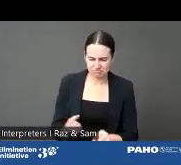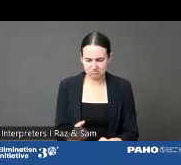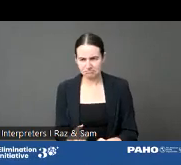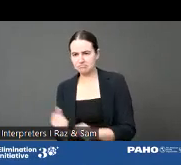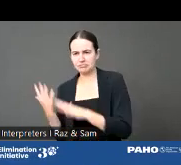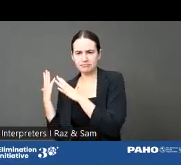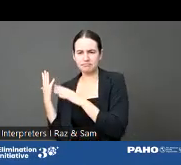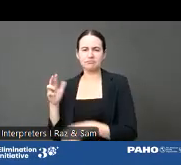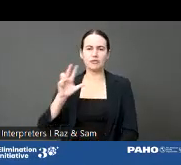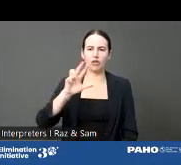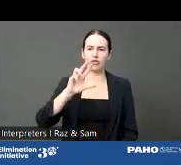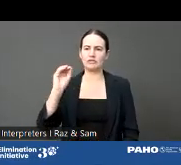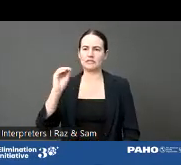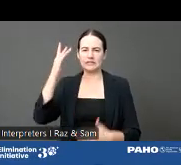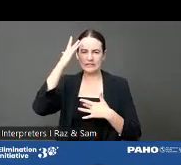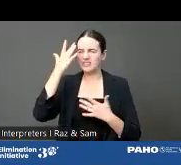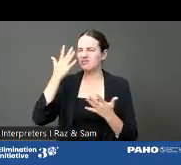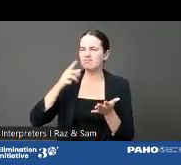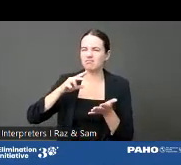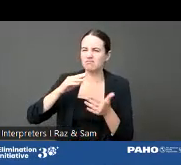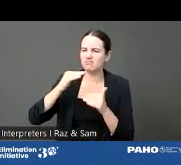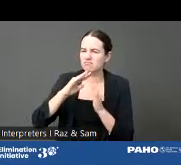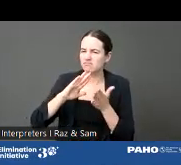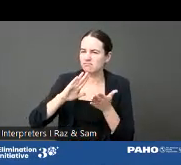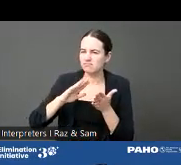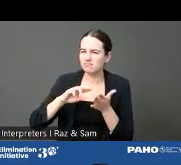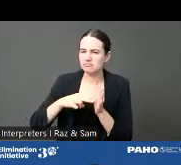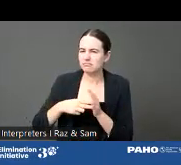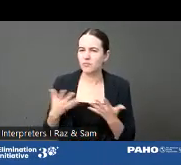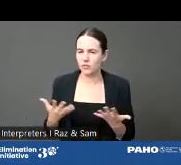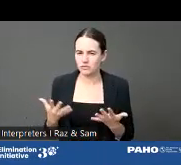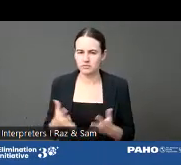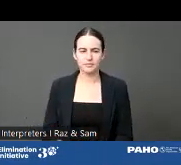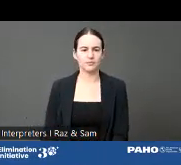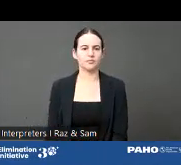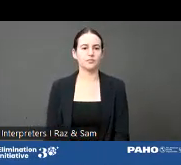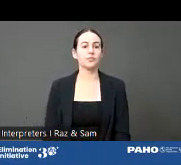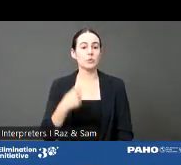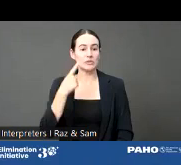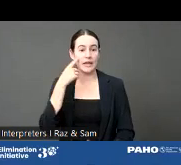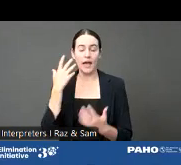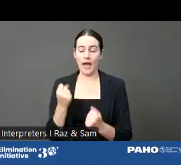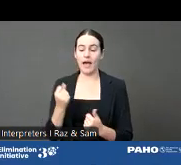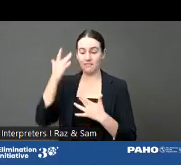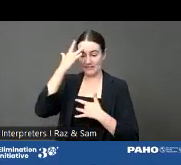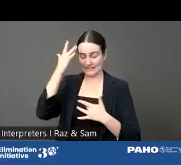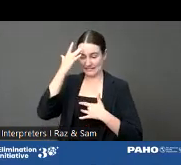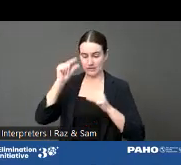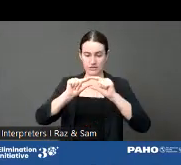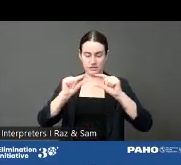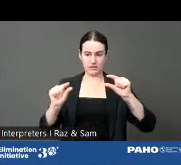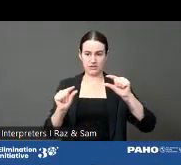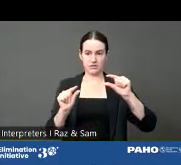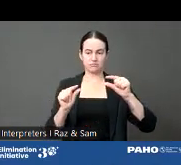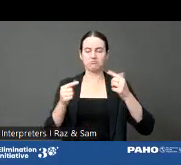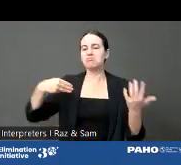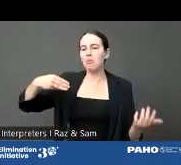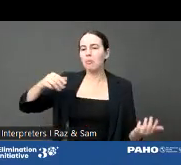uma das doenças de que falamos, o tipo de eliminação que queremos alcançar, como a eliminação como problema de saúde